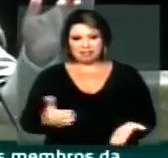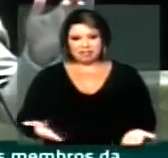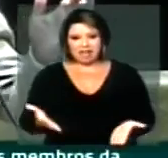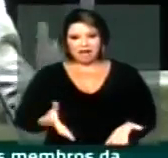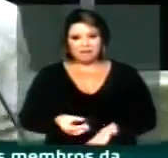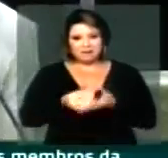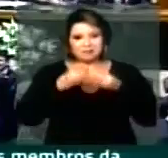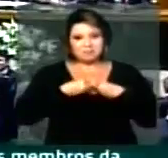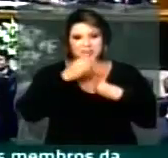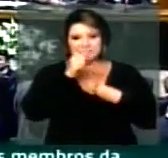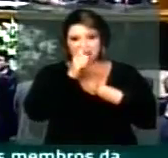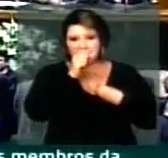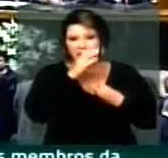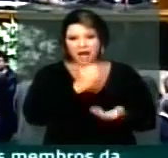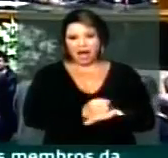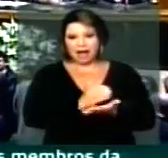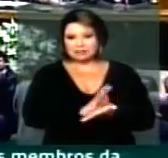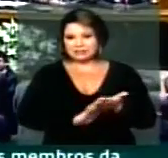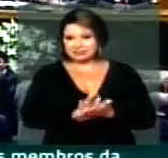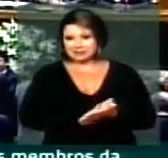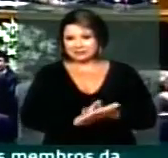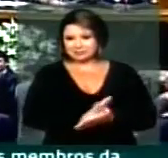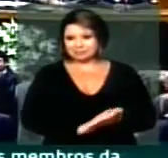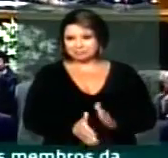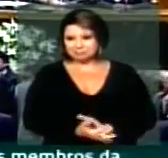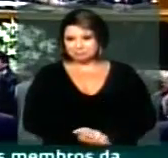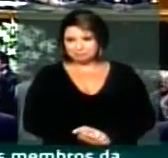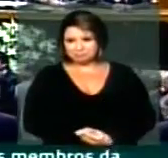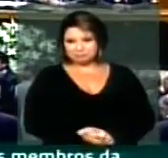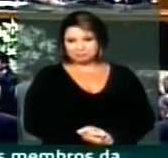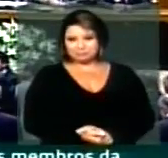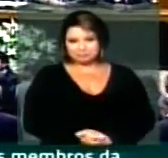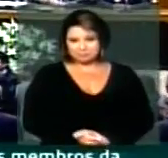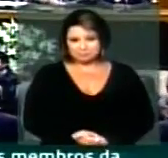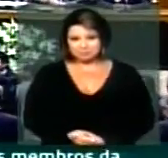copo d'água. Deputado